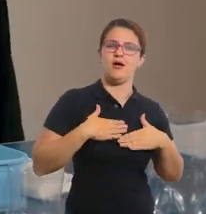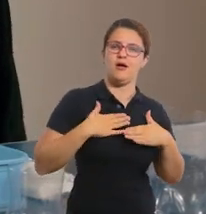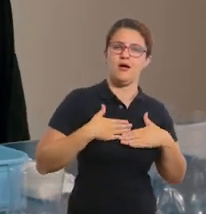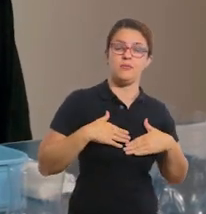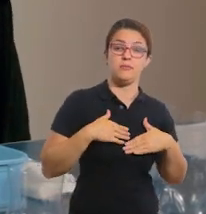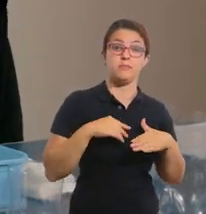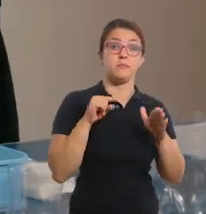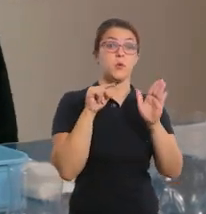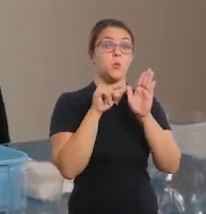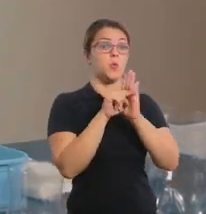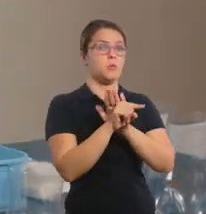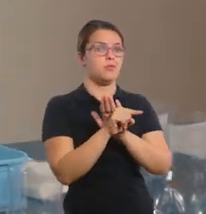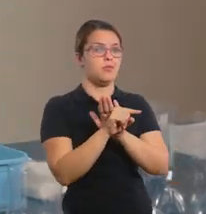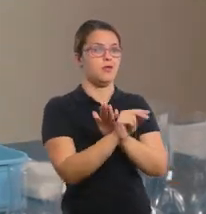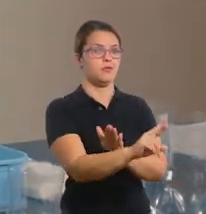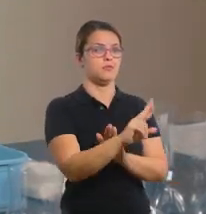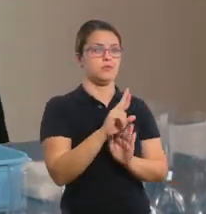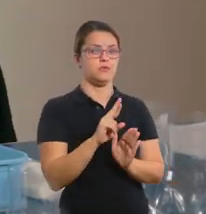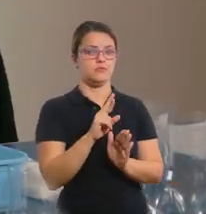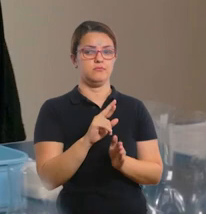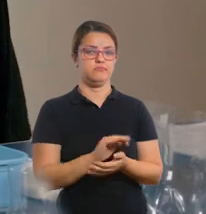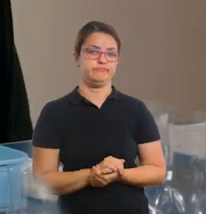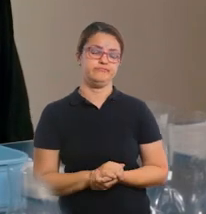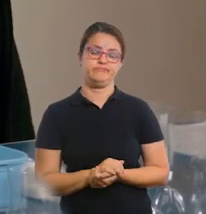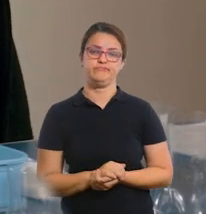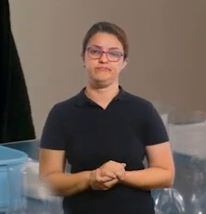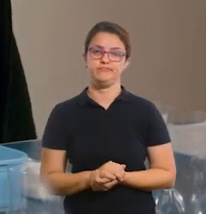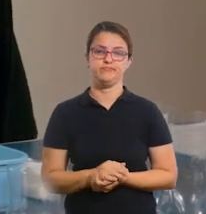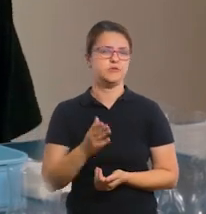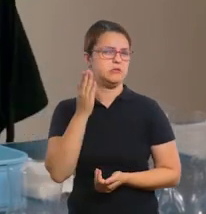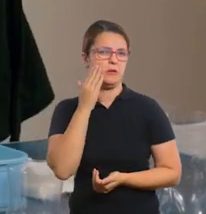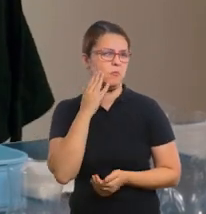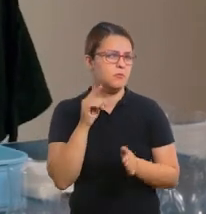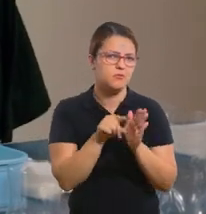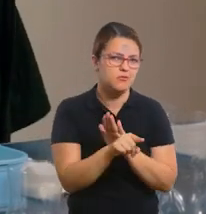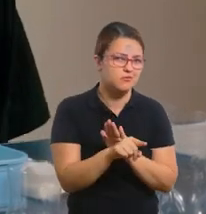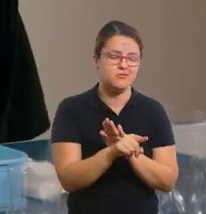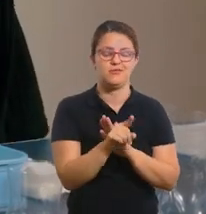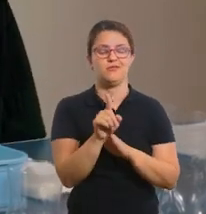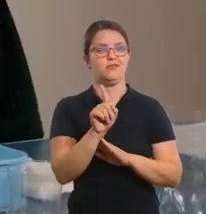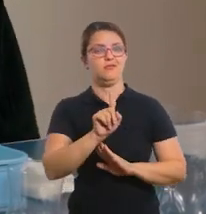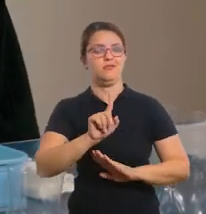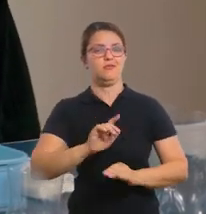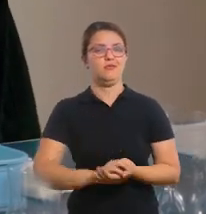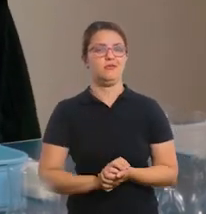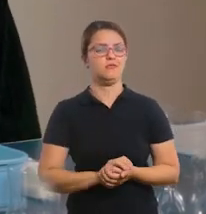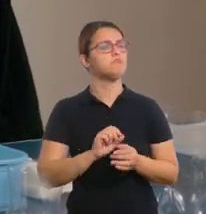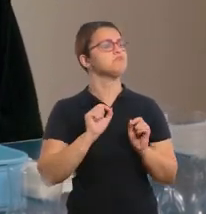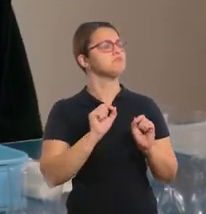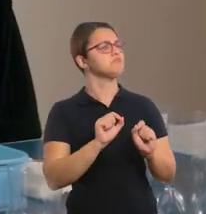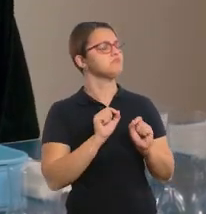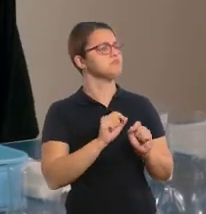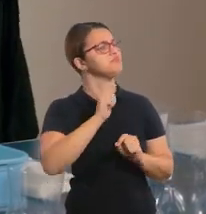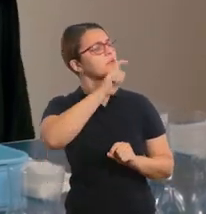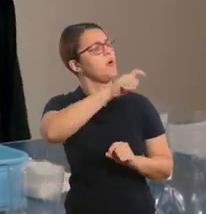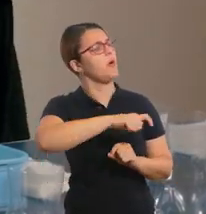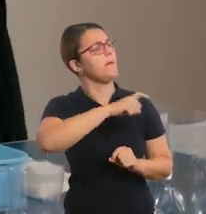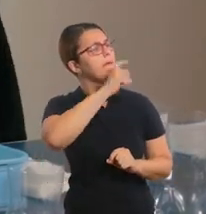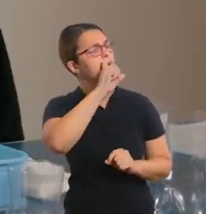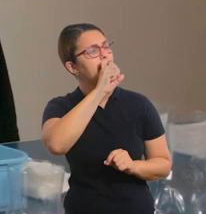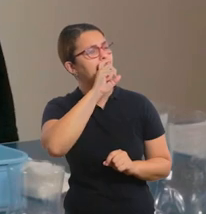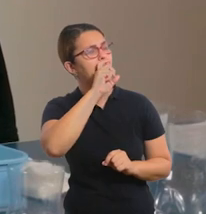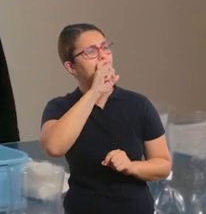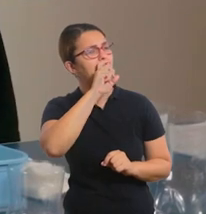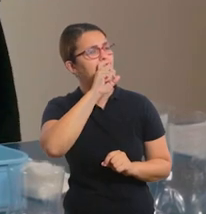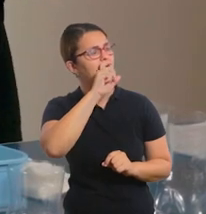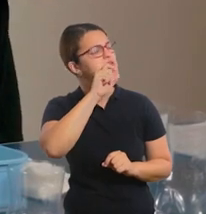perguntas abaixo. Então, aqui a gente não vai perguntar coisas que a gente já sabe. A gente vai perguntar o que o papai seria se